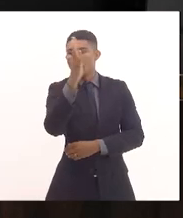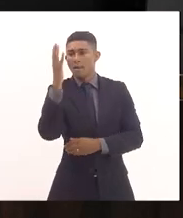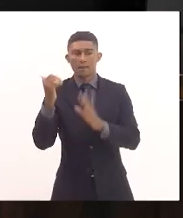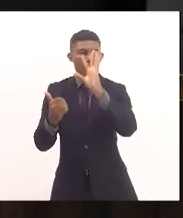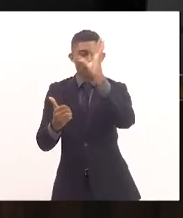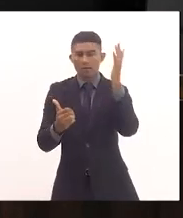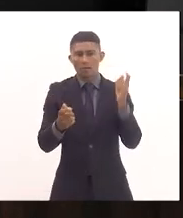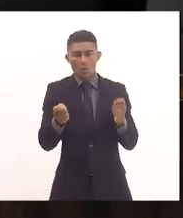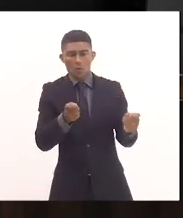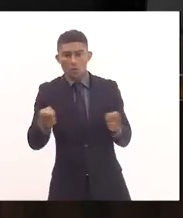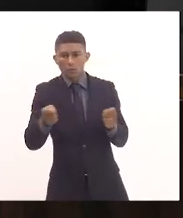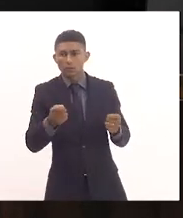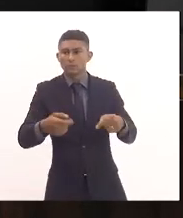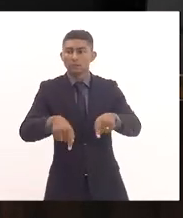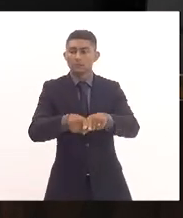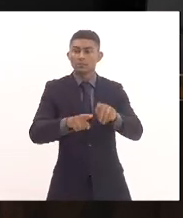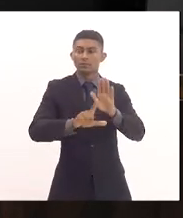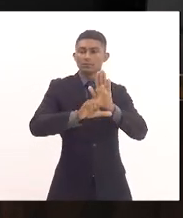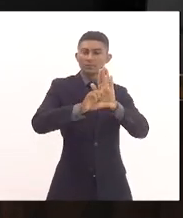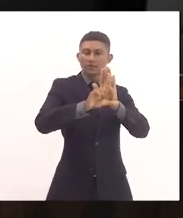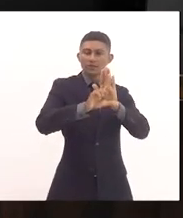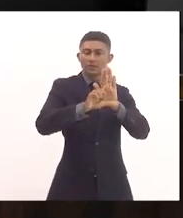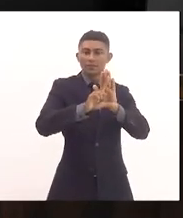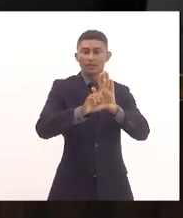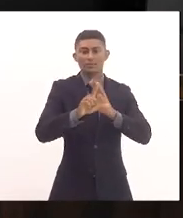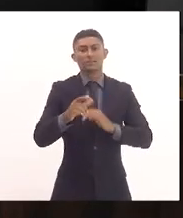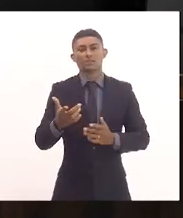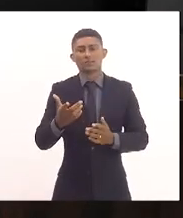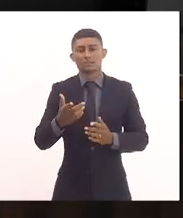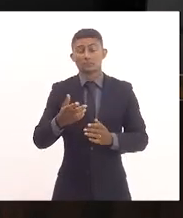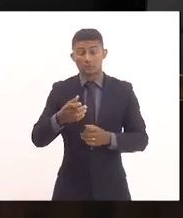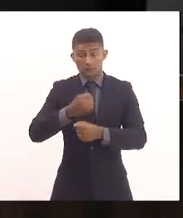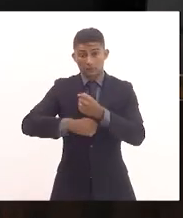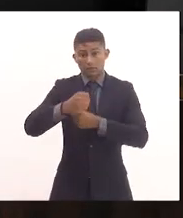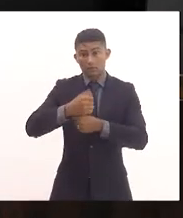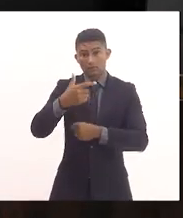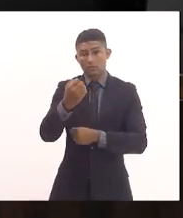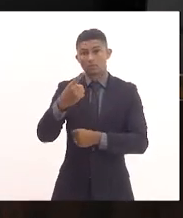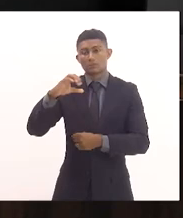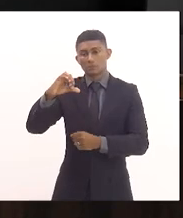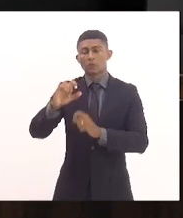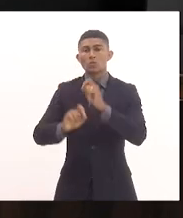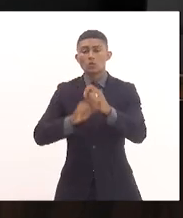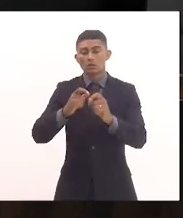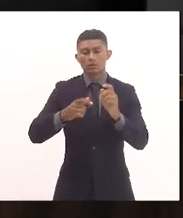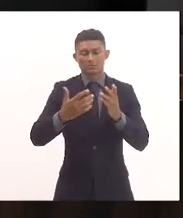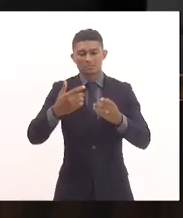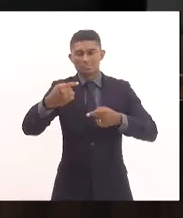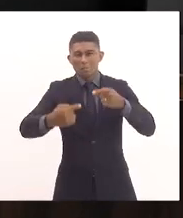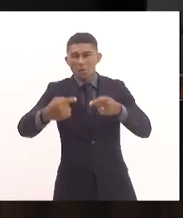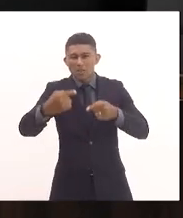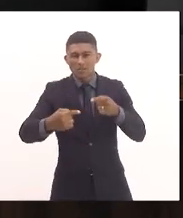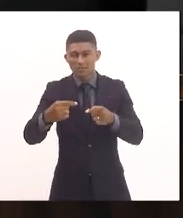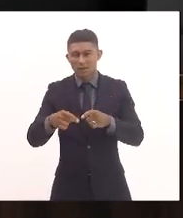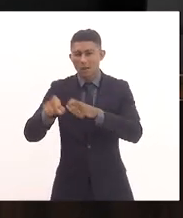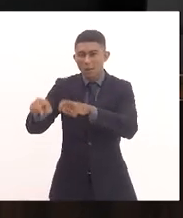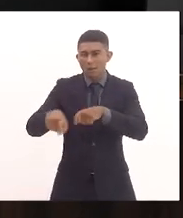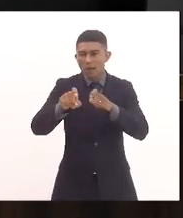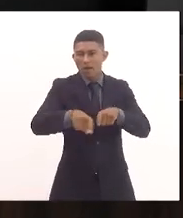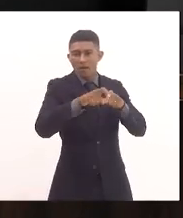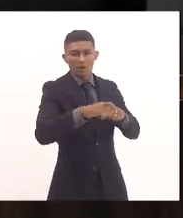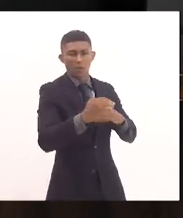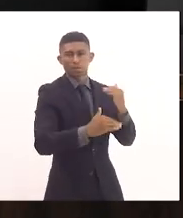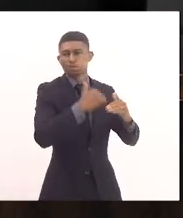lei 8.625, de 18 de novembro de 19, que cria a Política Estadual de Desenvolvimento Rural Sustentável de Agro.